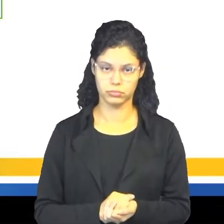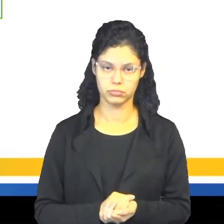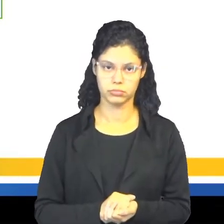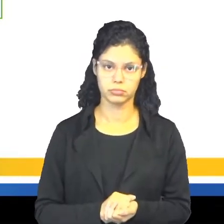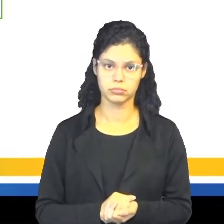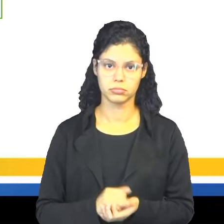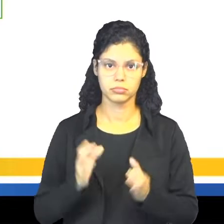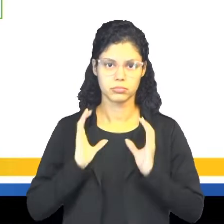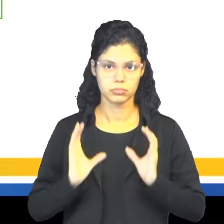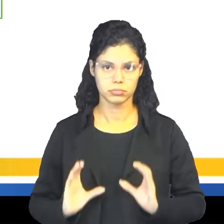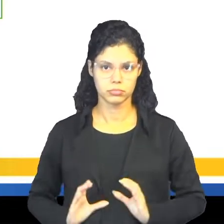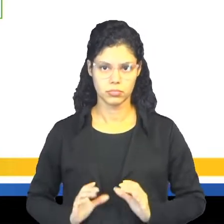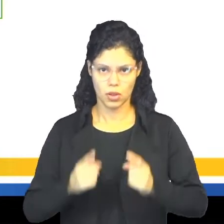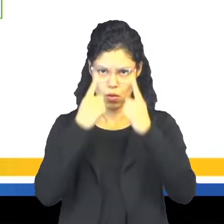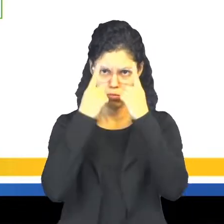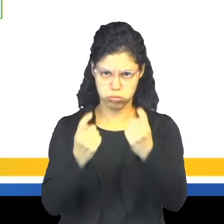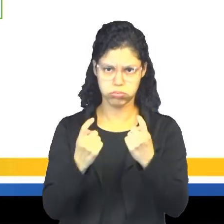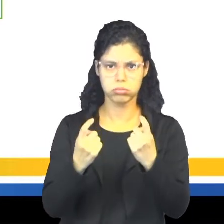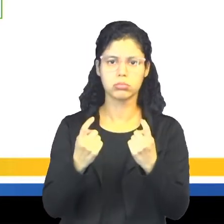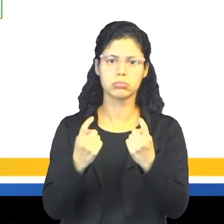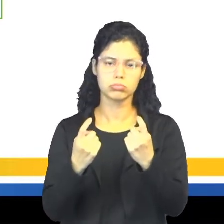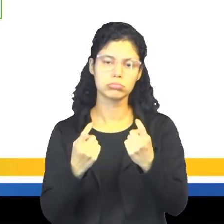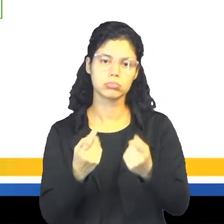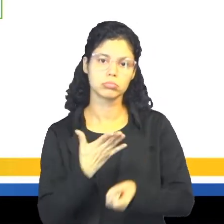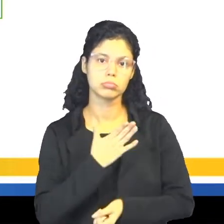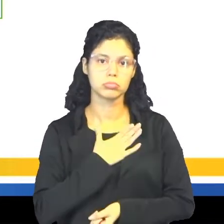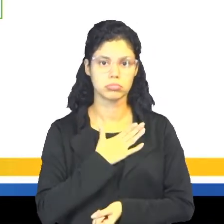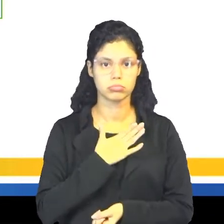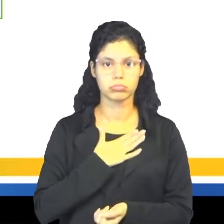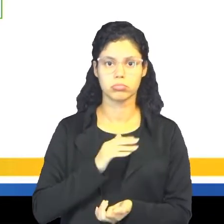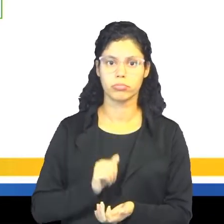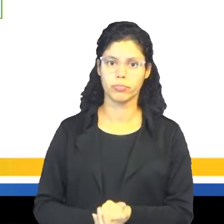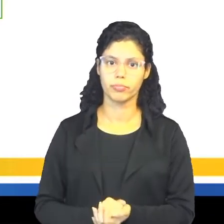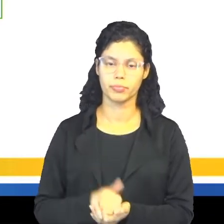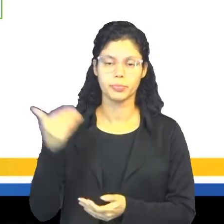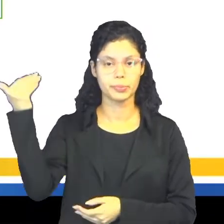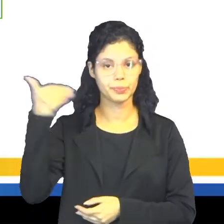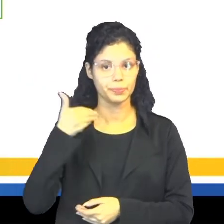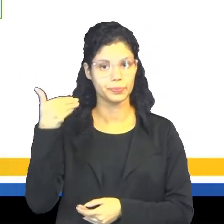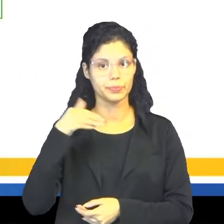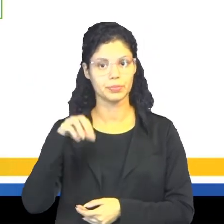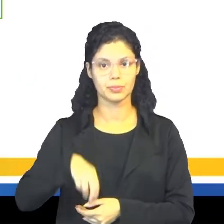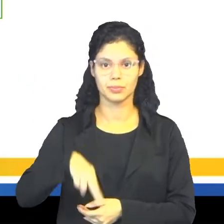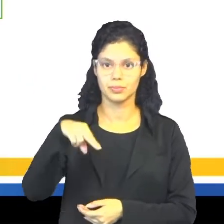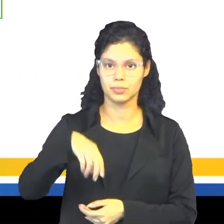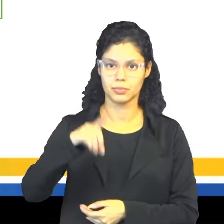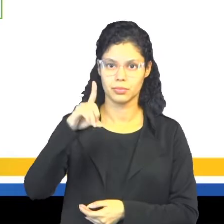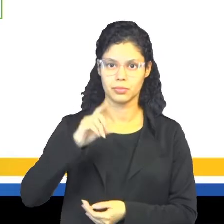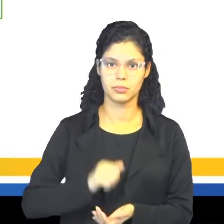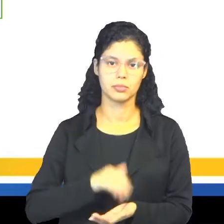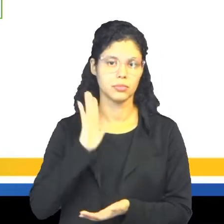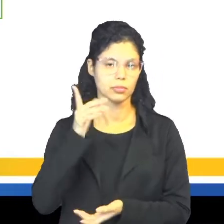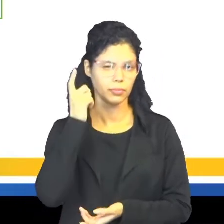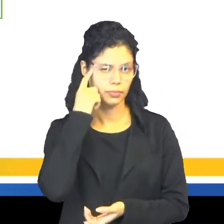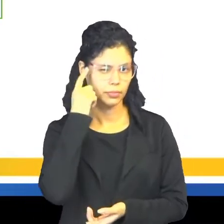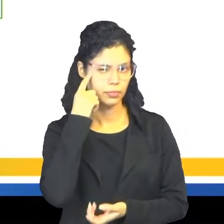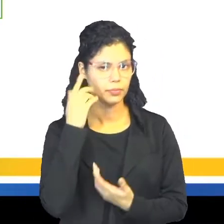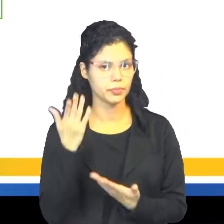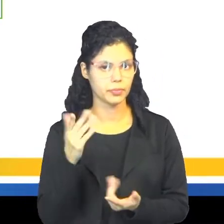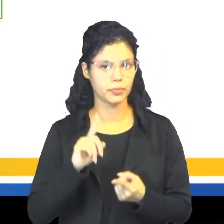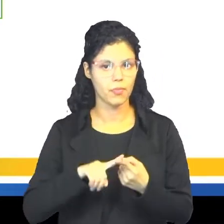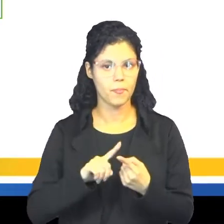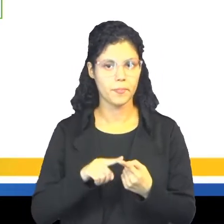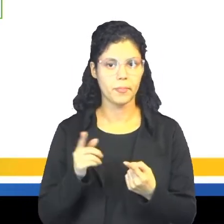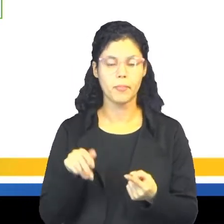sofre com violência minha avó nordestina virá me visitar na primeira frase Já pensaram